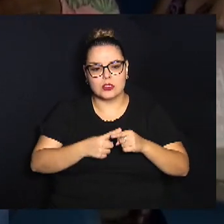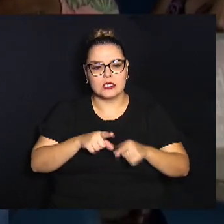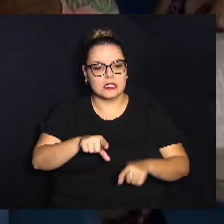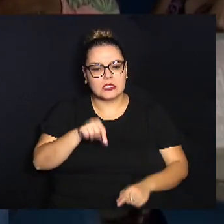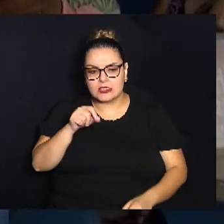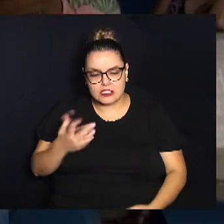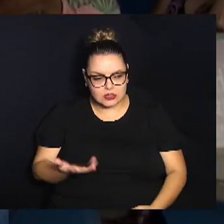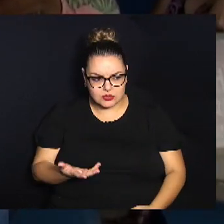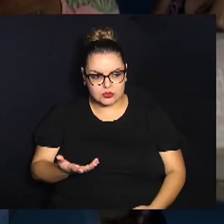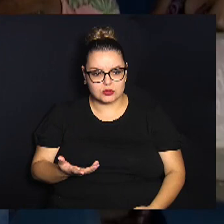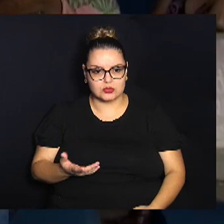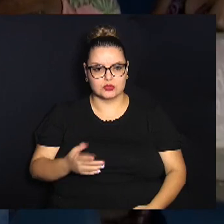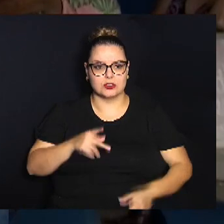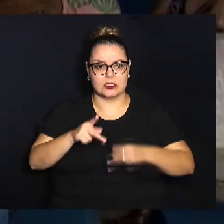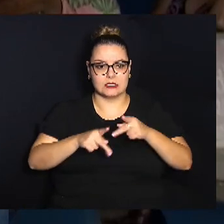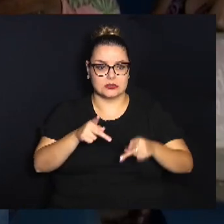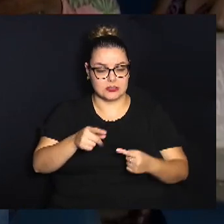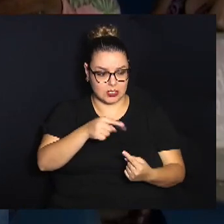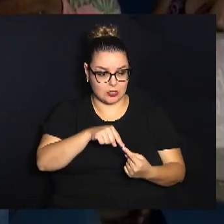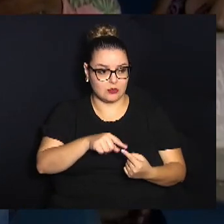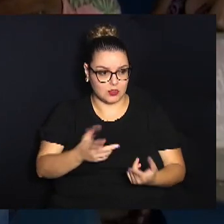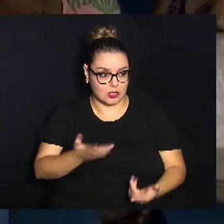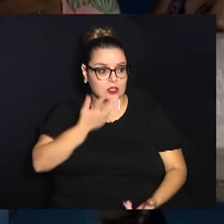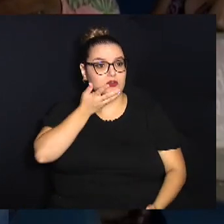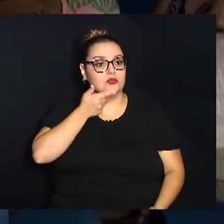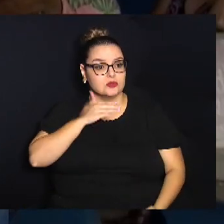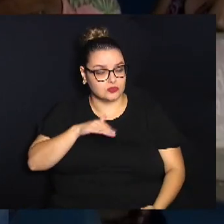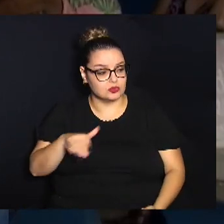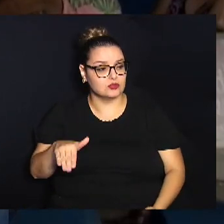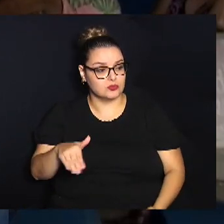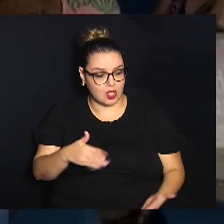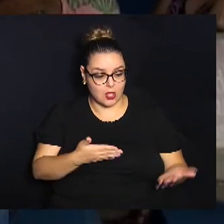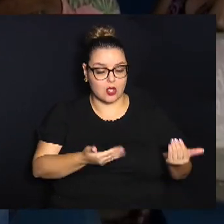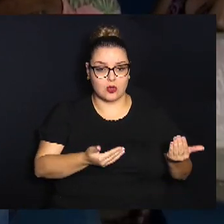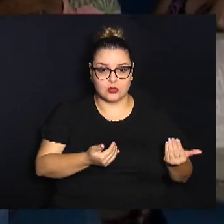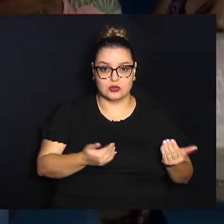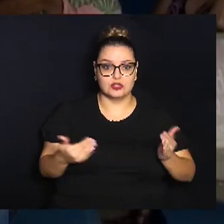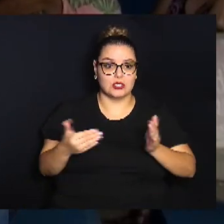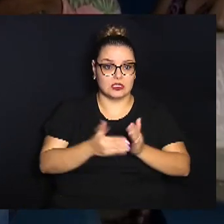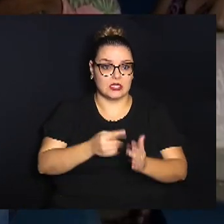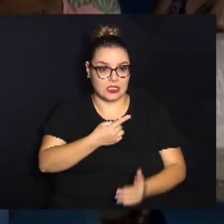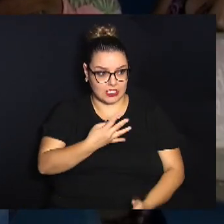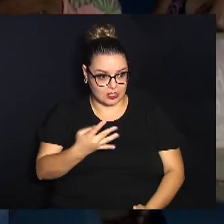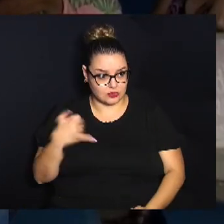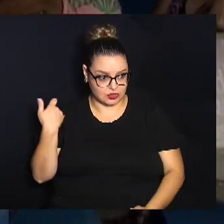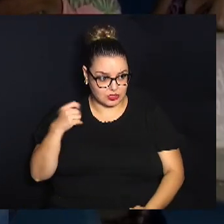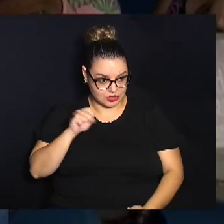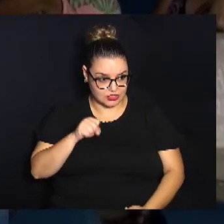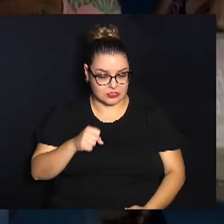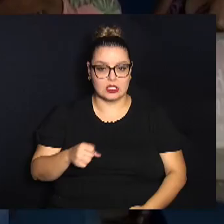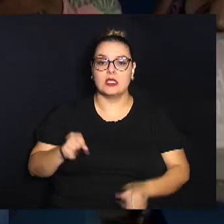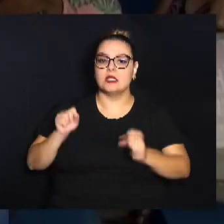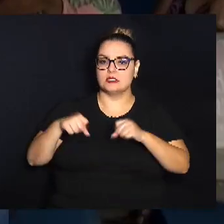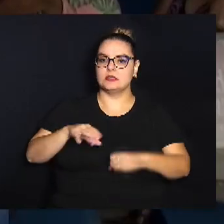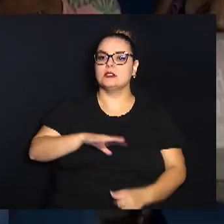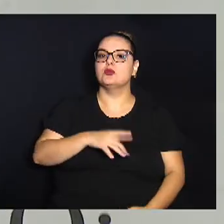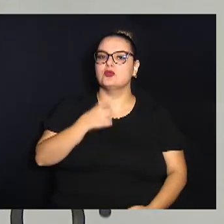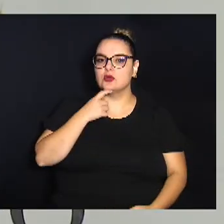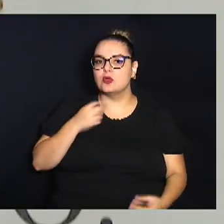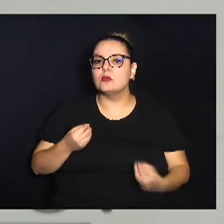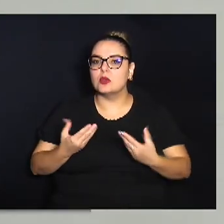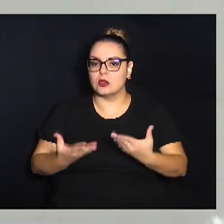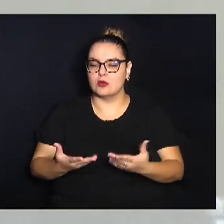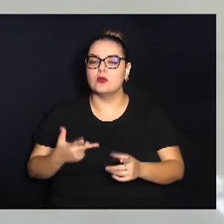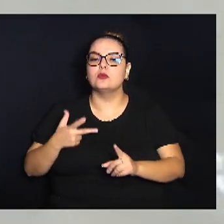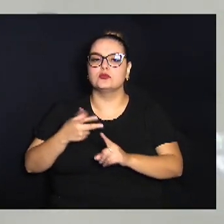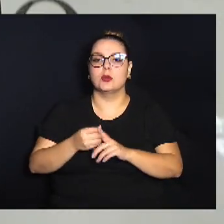escolha desse público-alvo, que são crianças e jovens de até 14 anos, é isso? Isso, Campinas optou por oferecer a